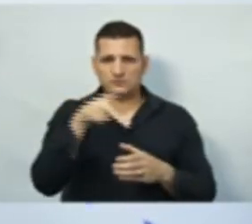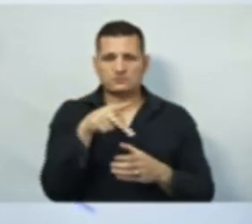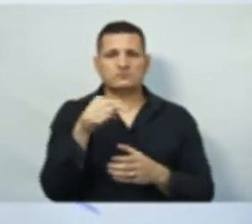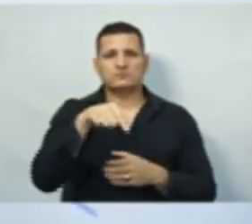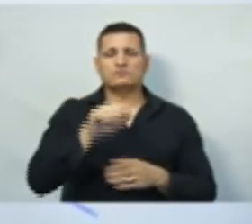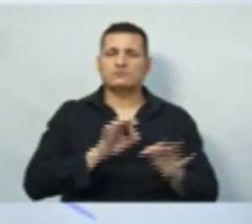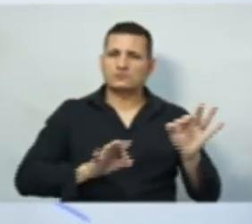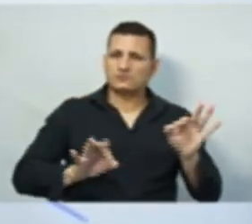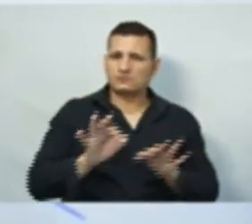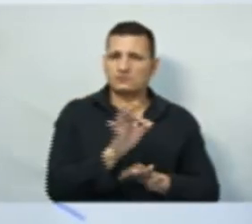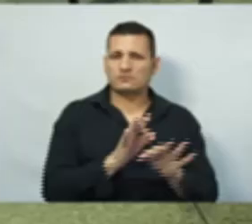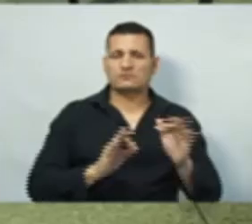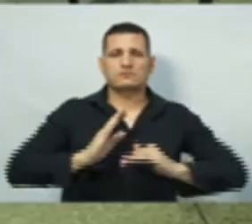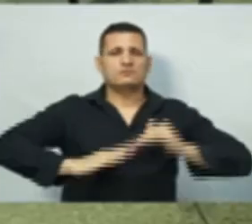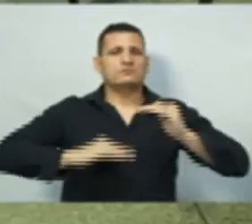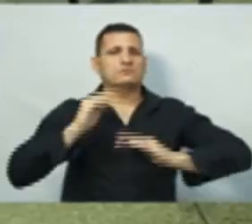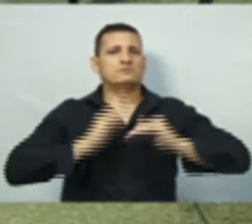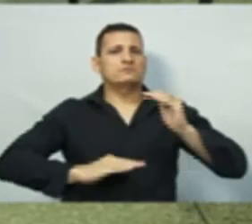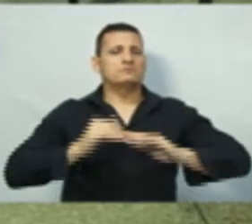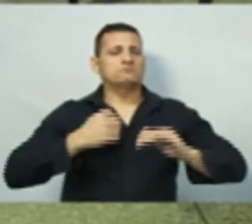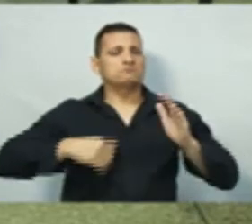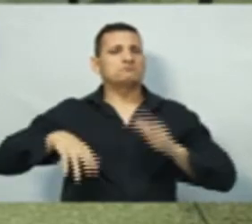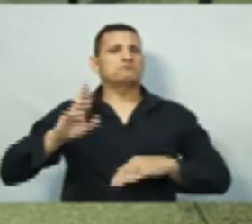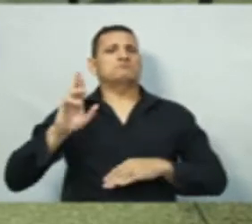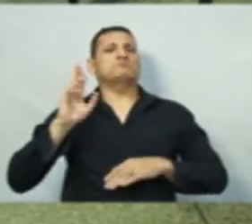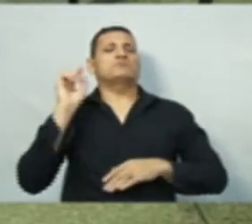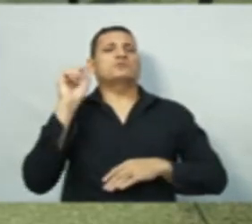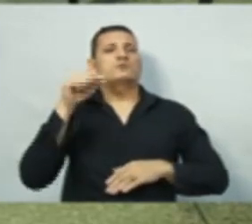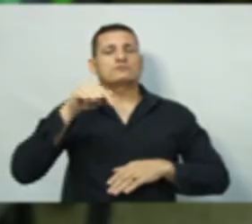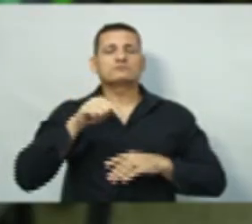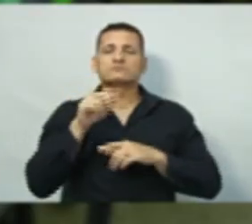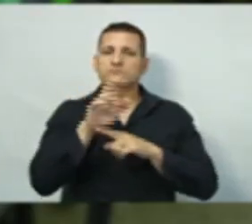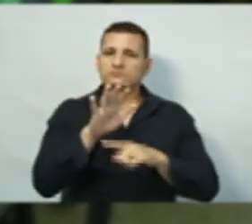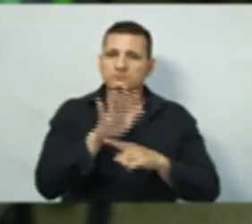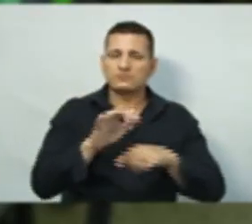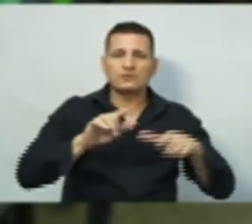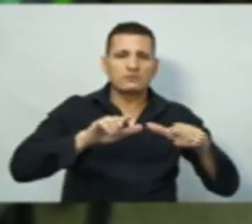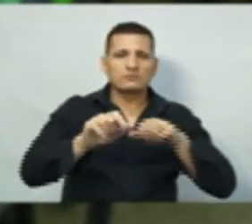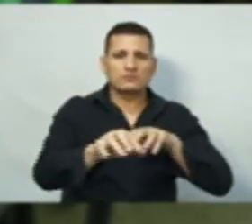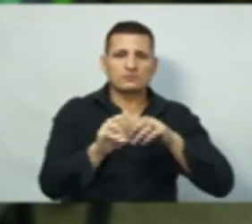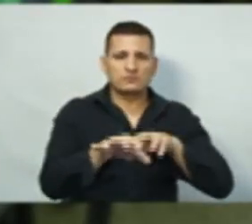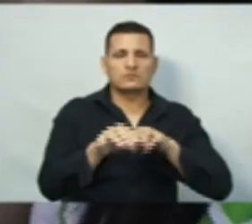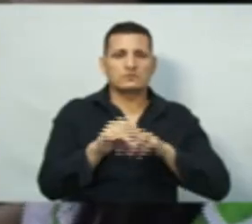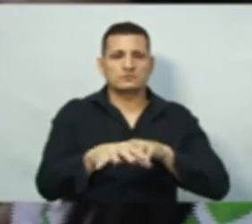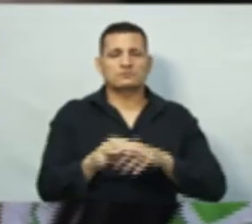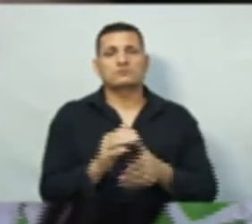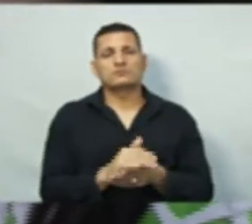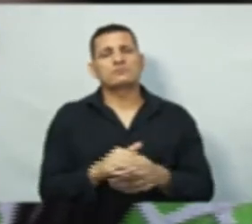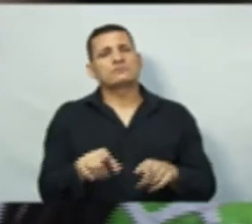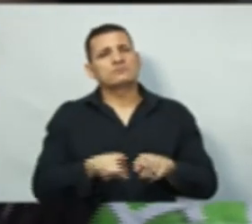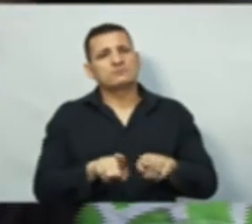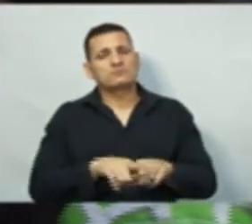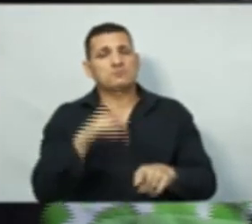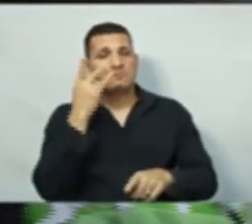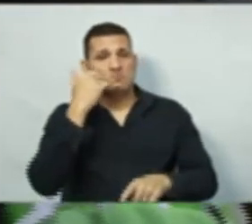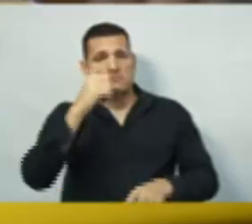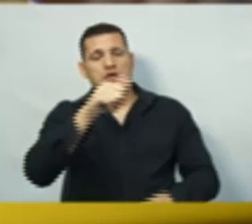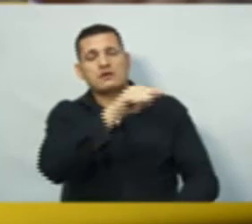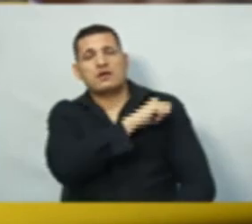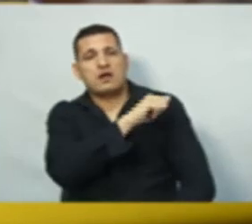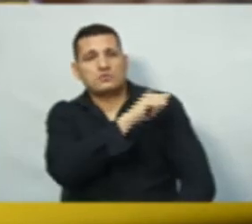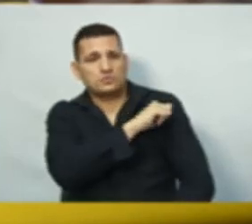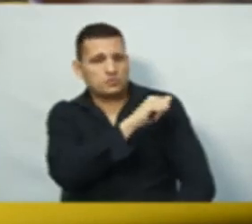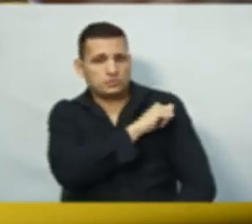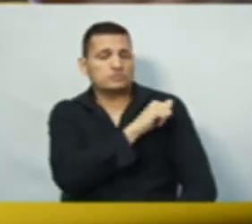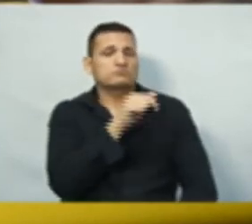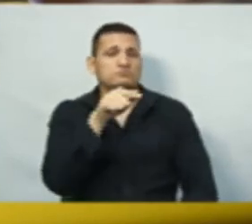se organizam como profissionais autônomos para prestar serviços educacionais e por pais de alunos que buscam uma educação